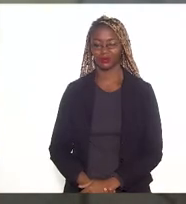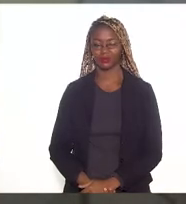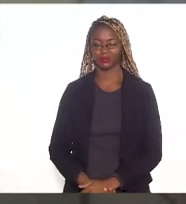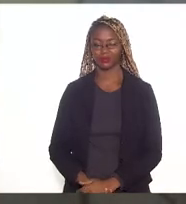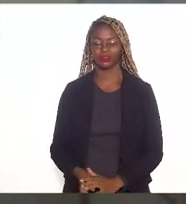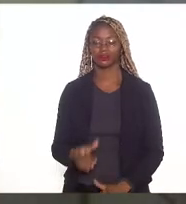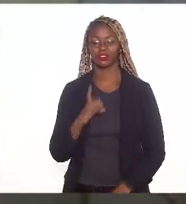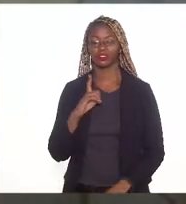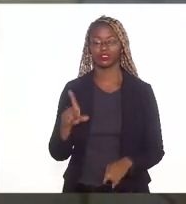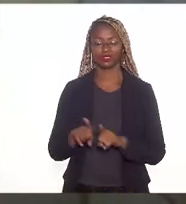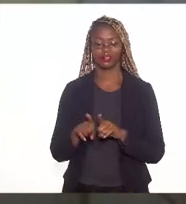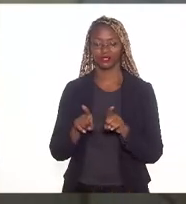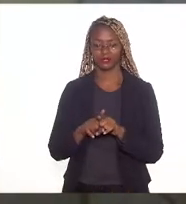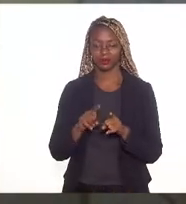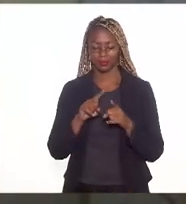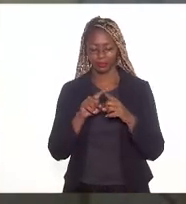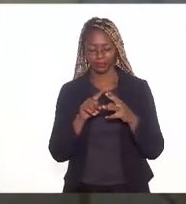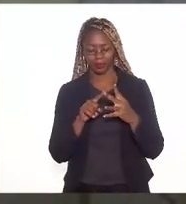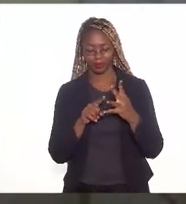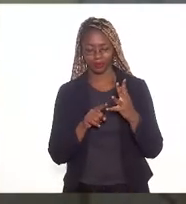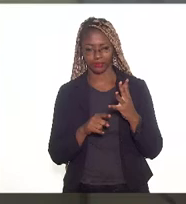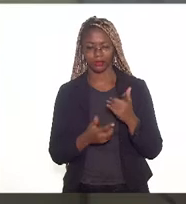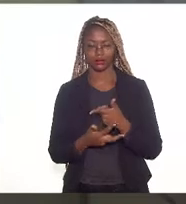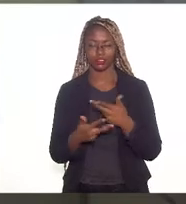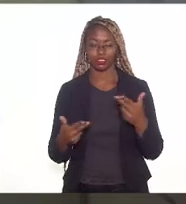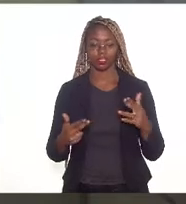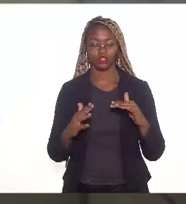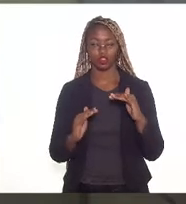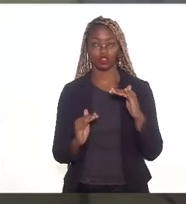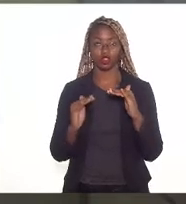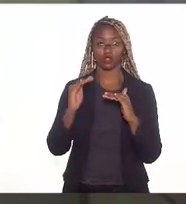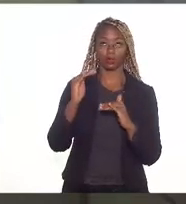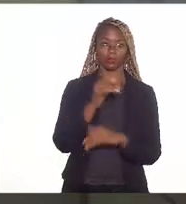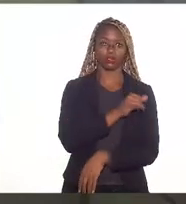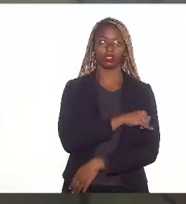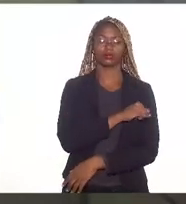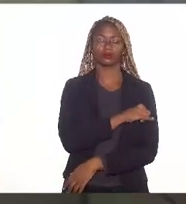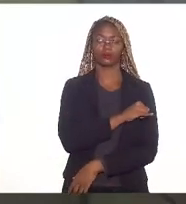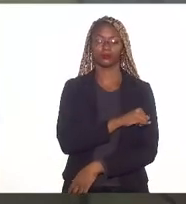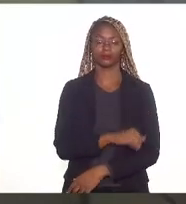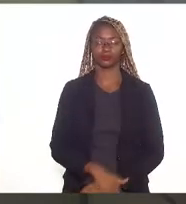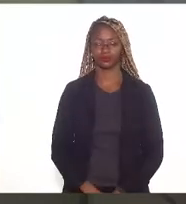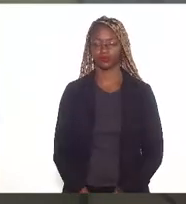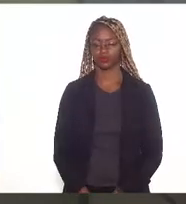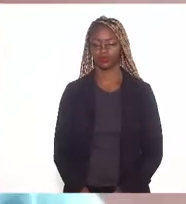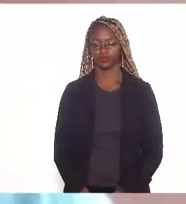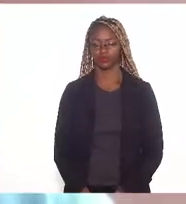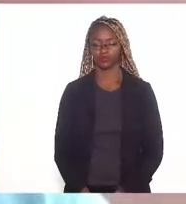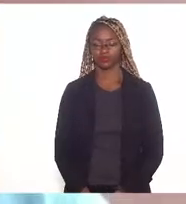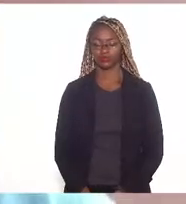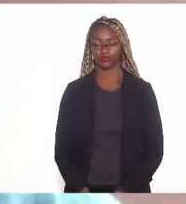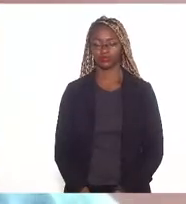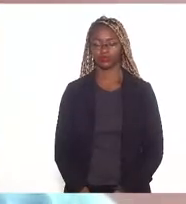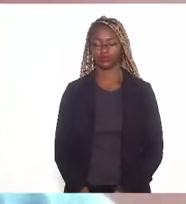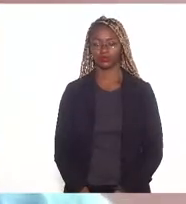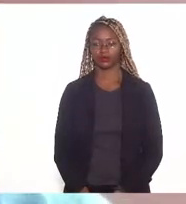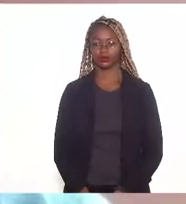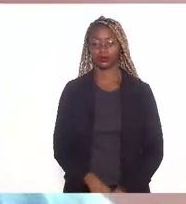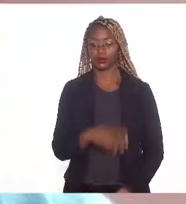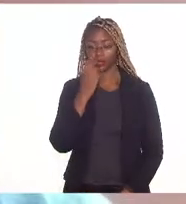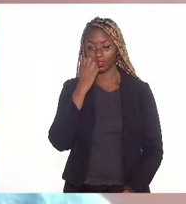questões em relação ao Supera Rio. Eu verifiquei que na sua